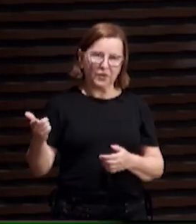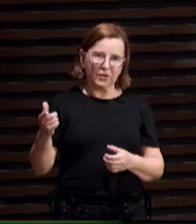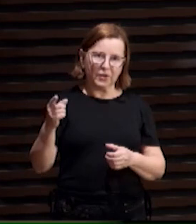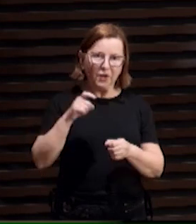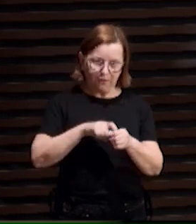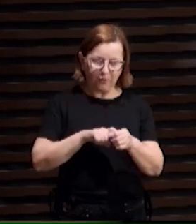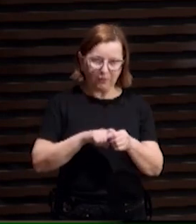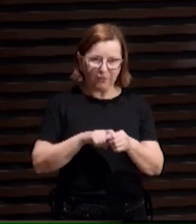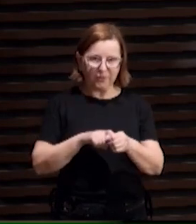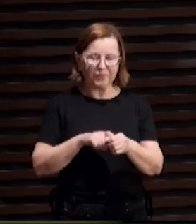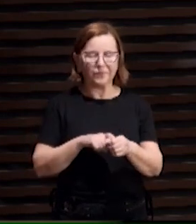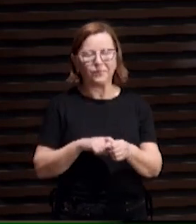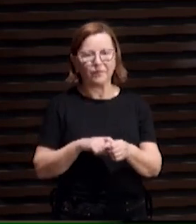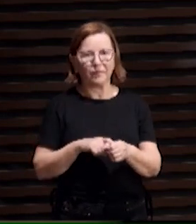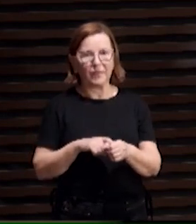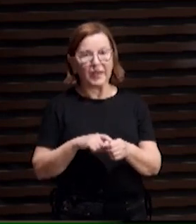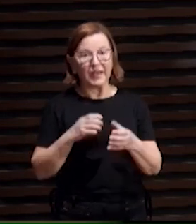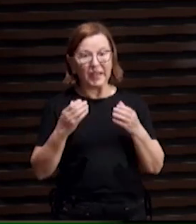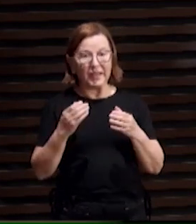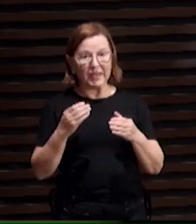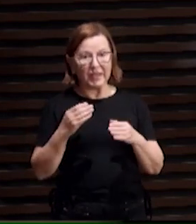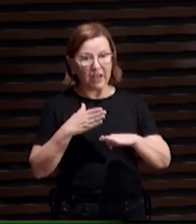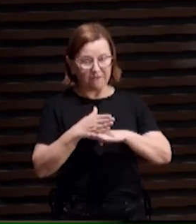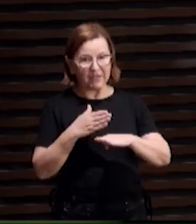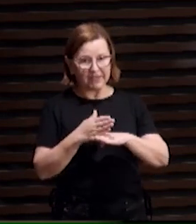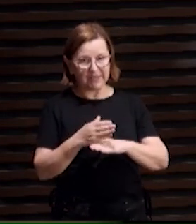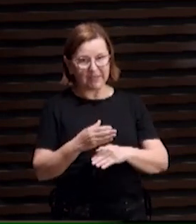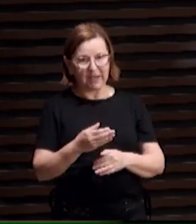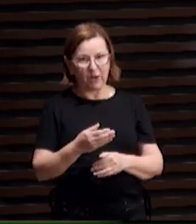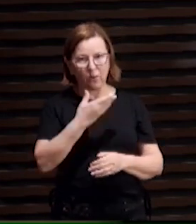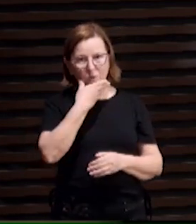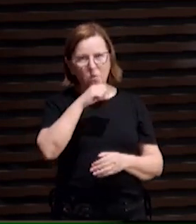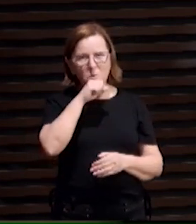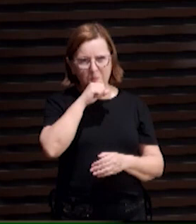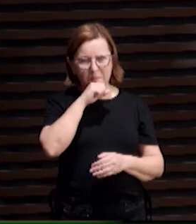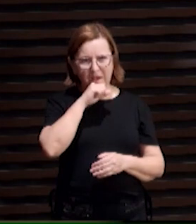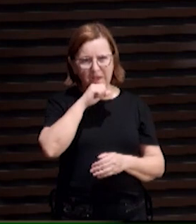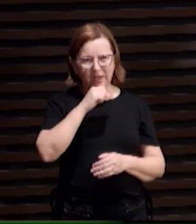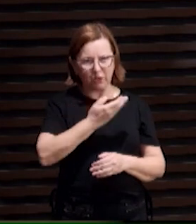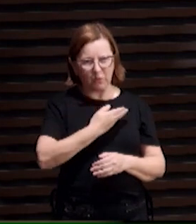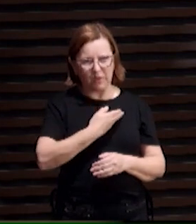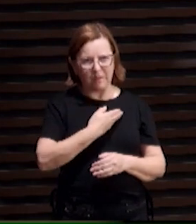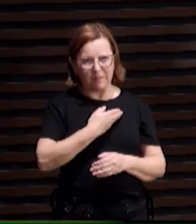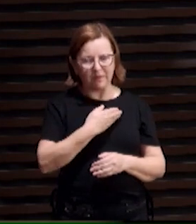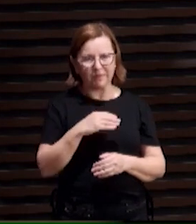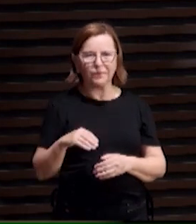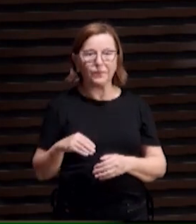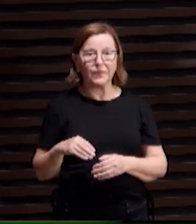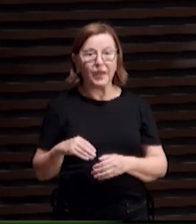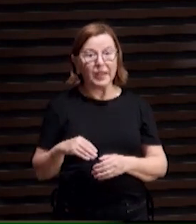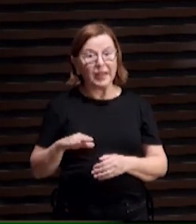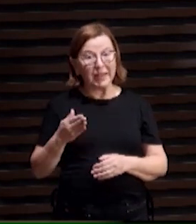ele fez um quadro. Esses quadros de pintor de lápis. Um retrato do